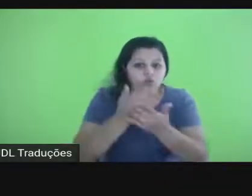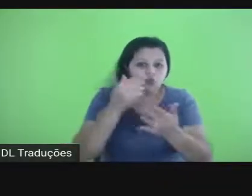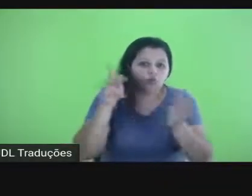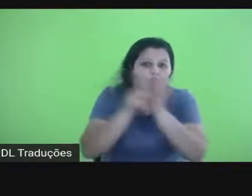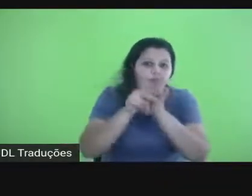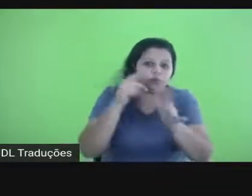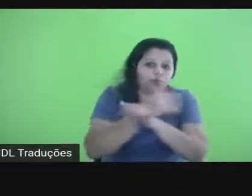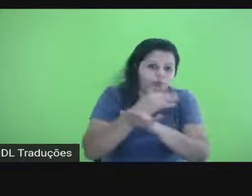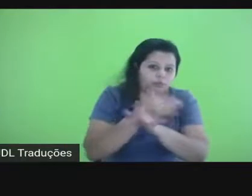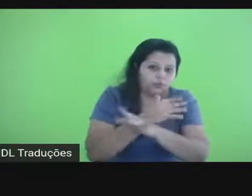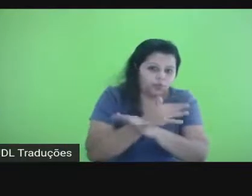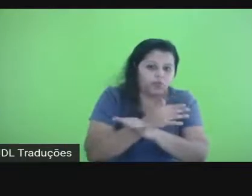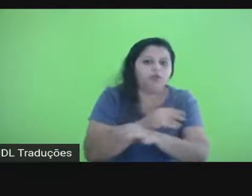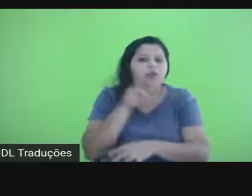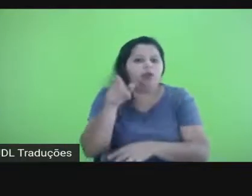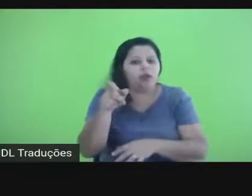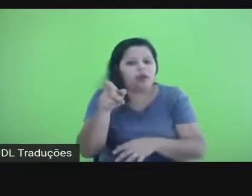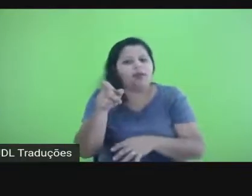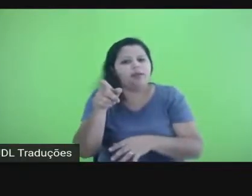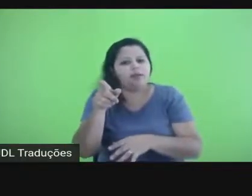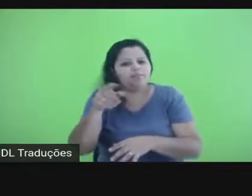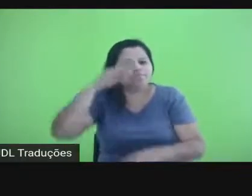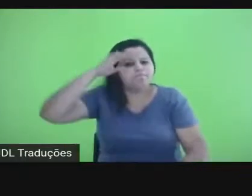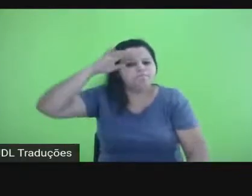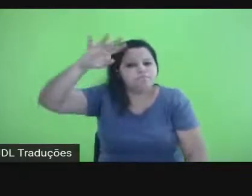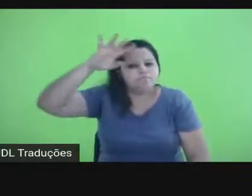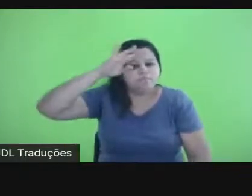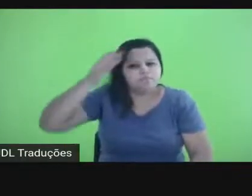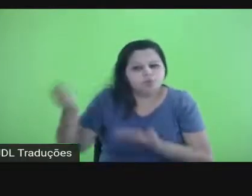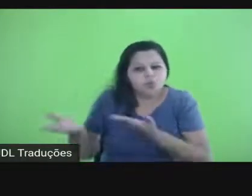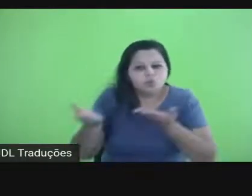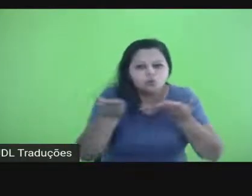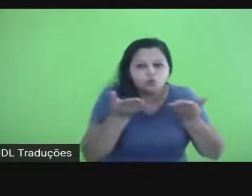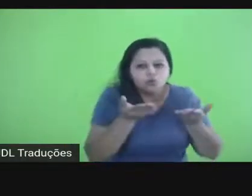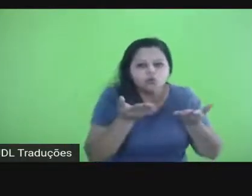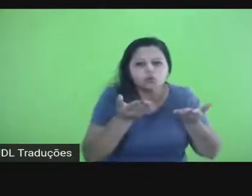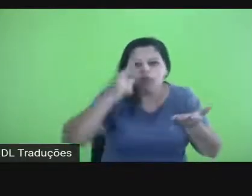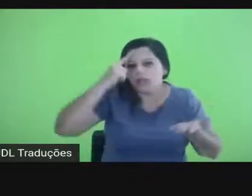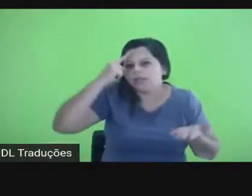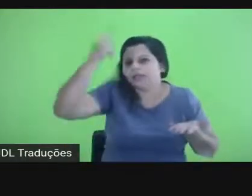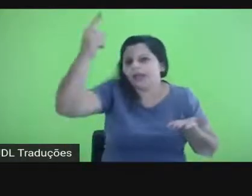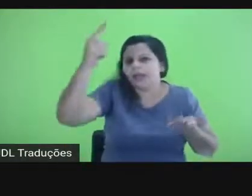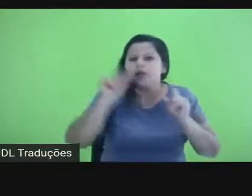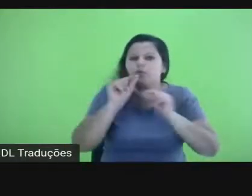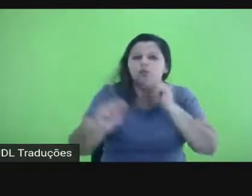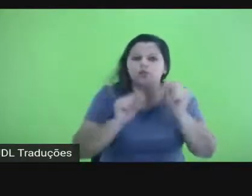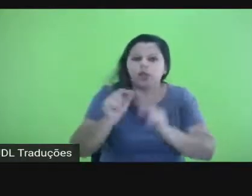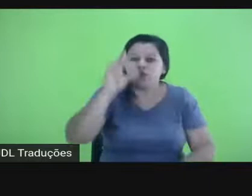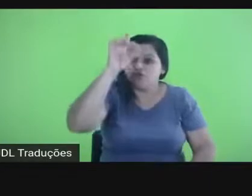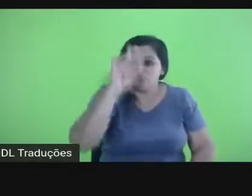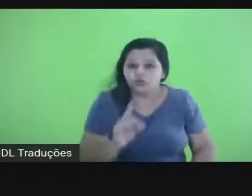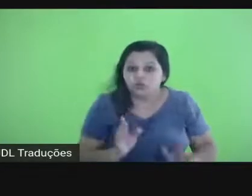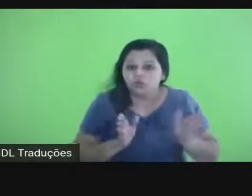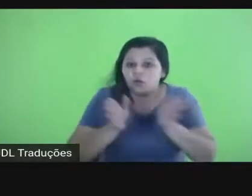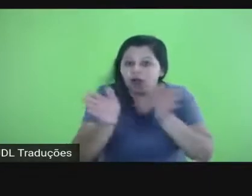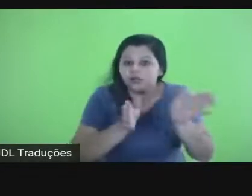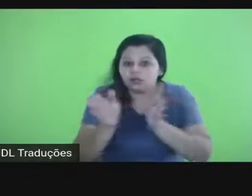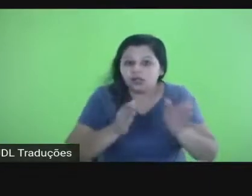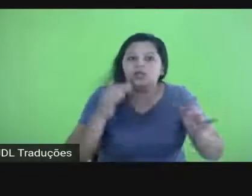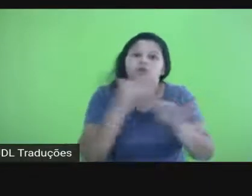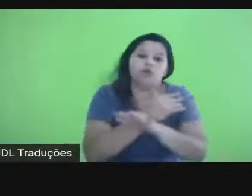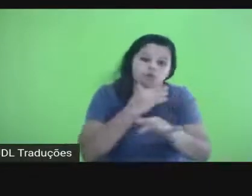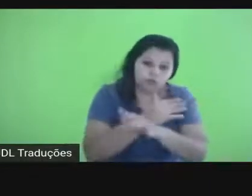Lefebvre trouxe essa ideia de direito à cidade, le droit à la